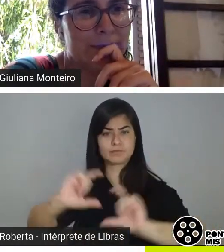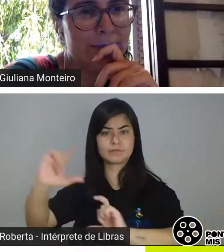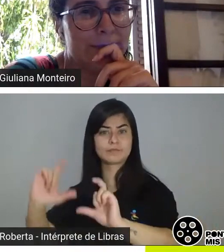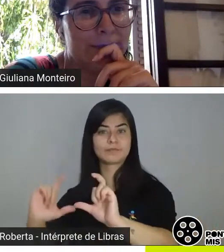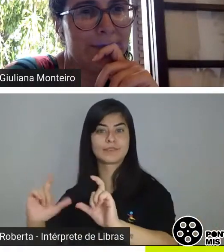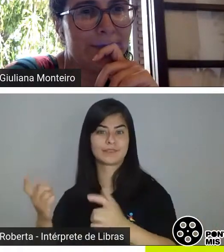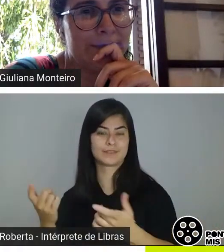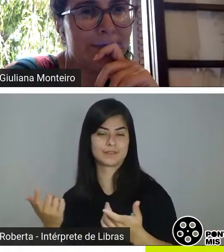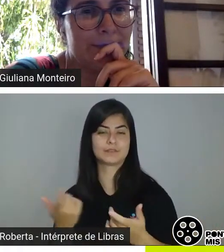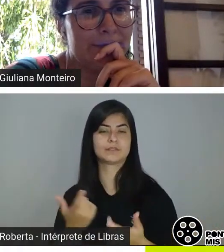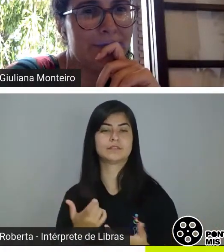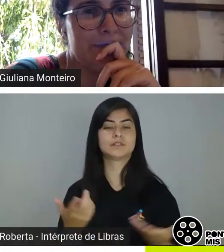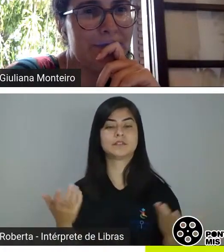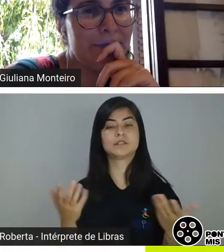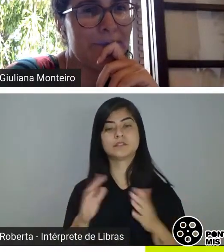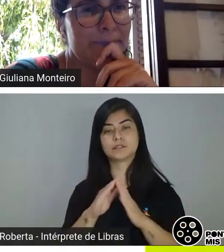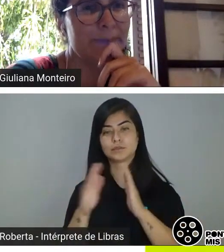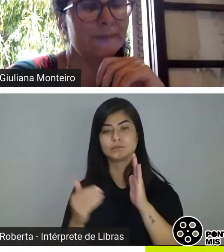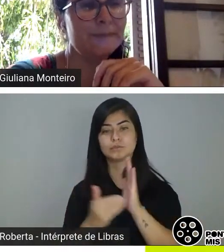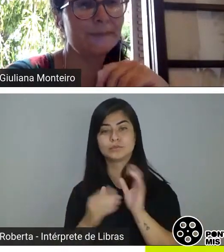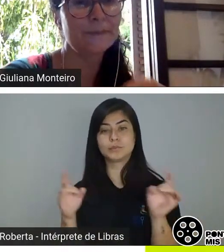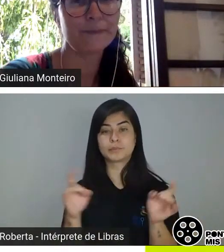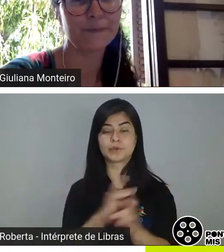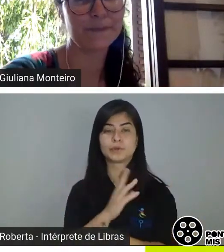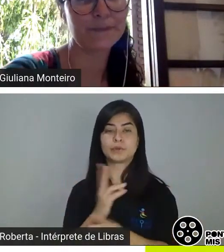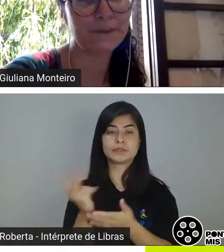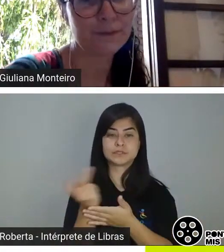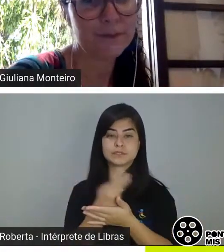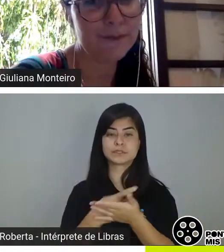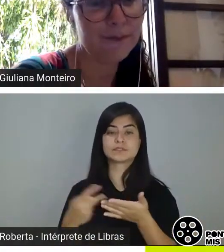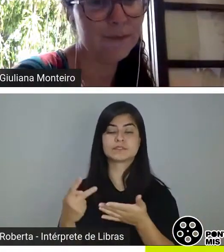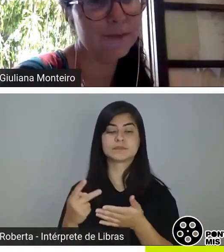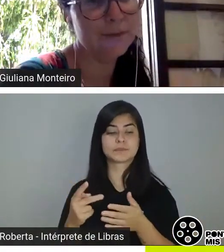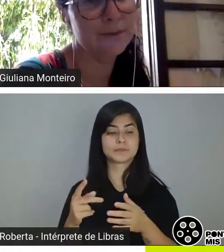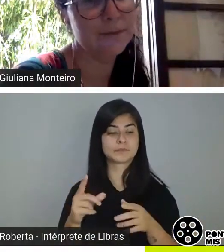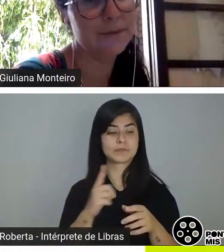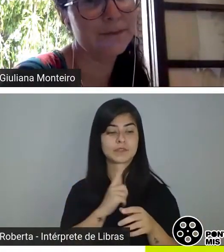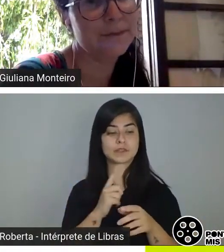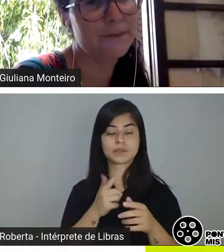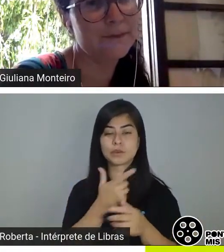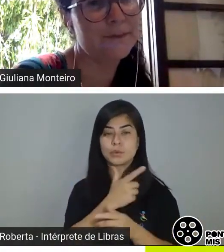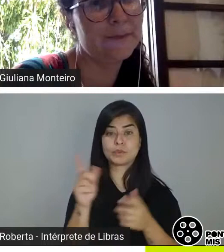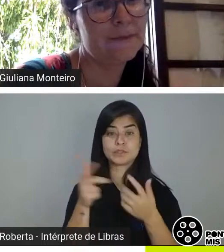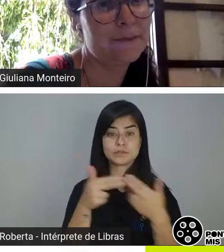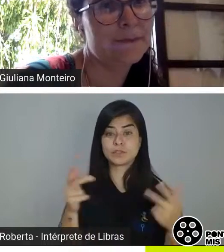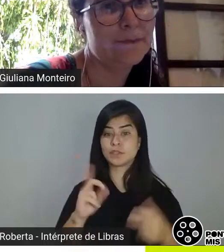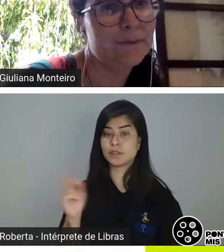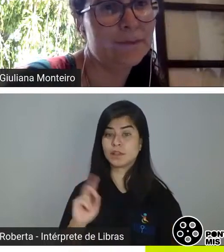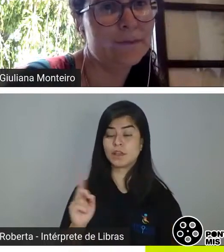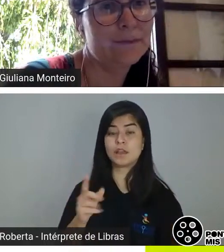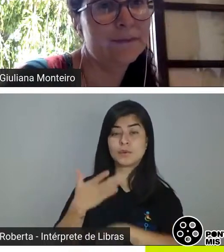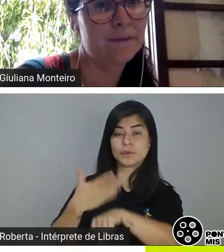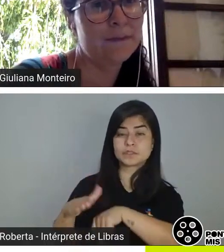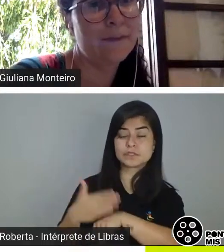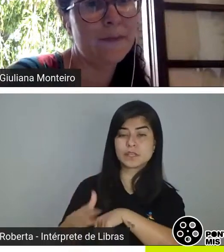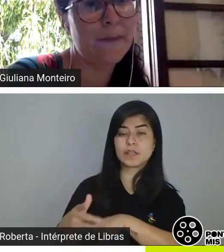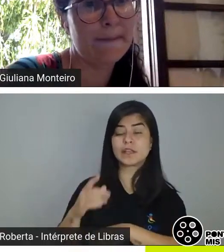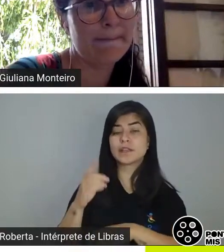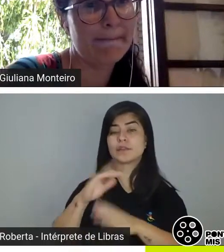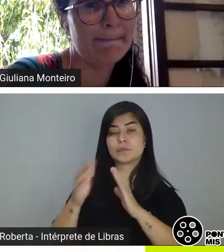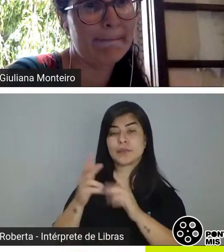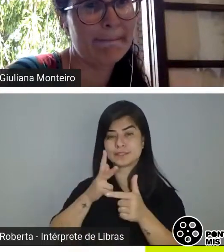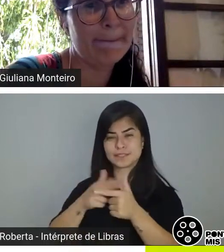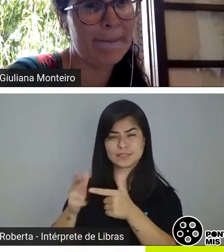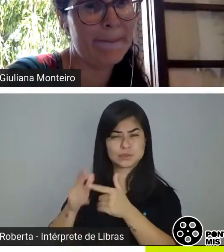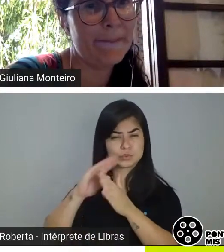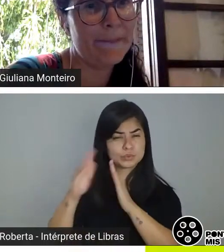eu tinha que estar tudo desenhado antes, né? Outras coisas não, tem muito ensaio, Decamerão, uma série toda em rima que eu fiz, que